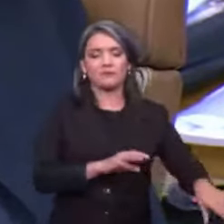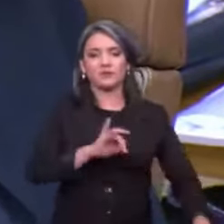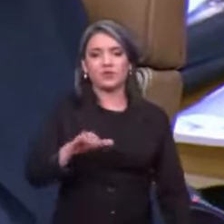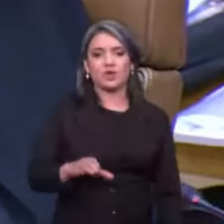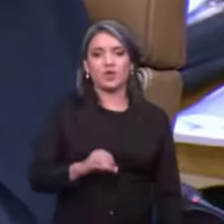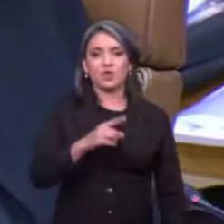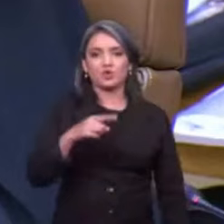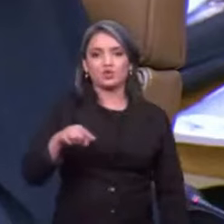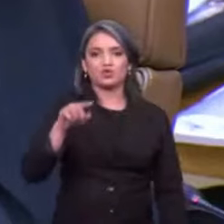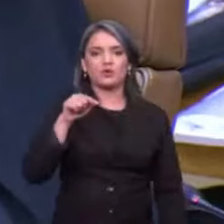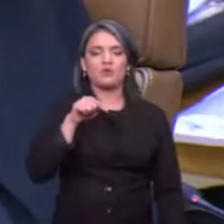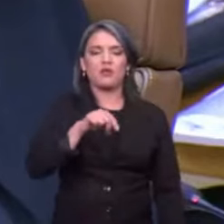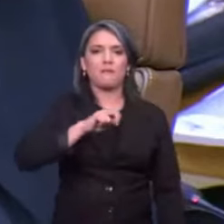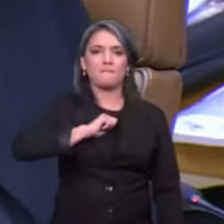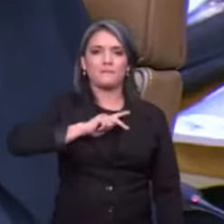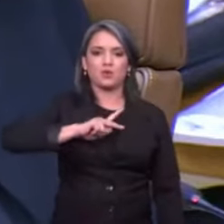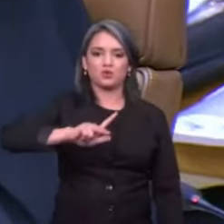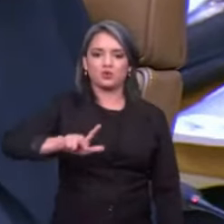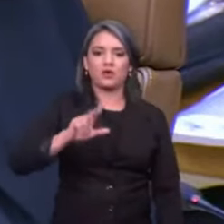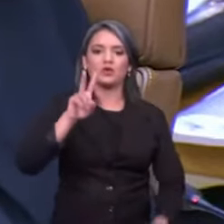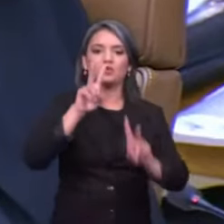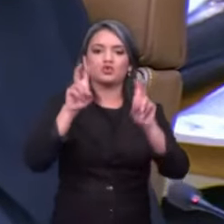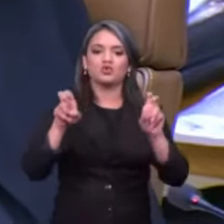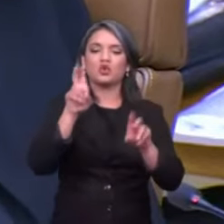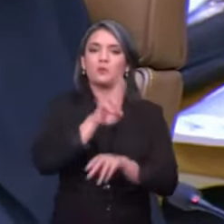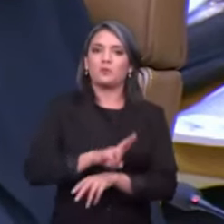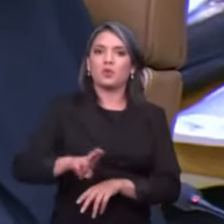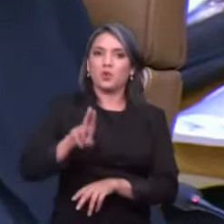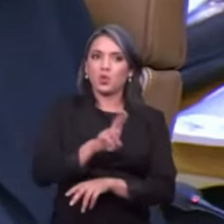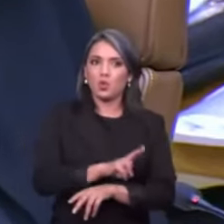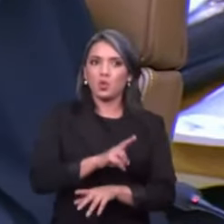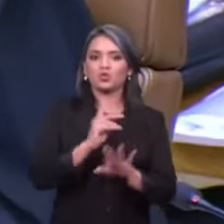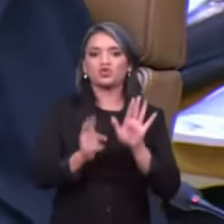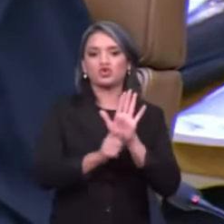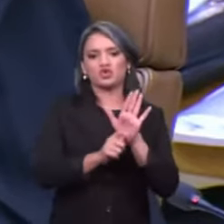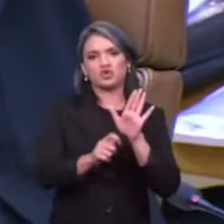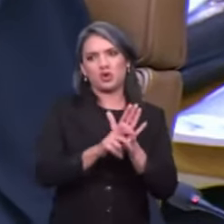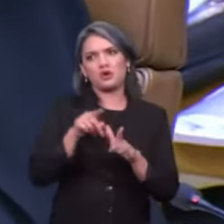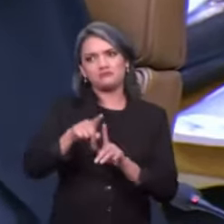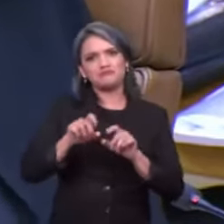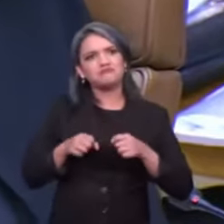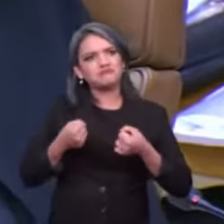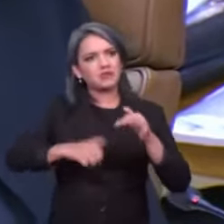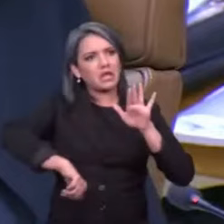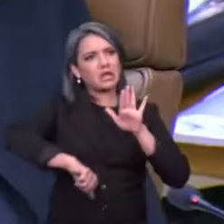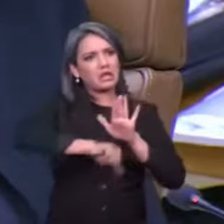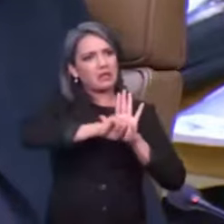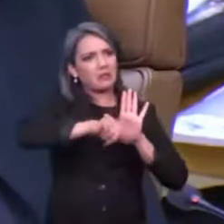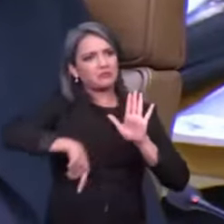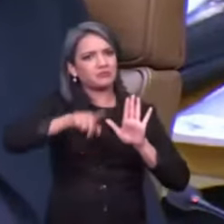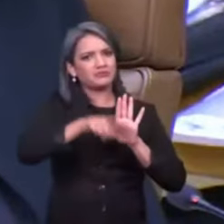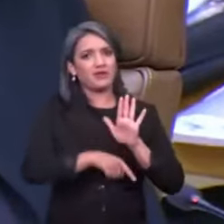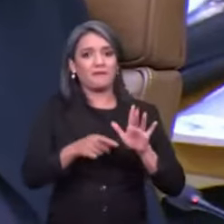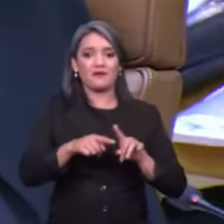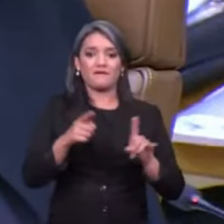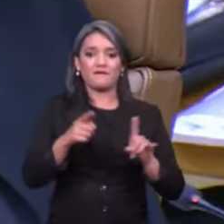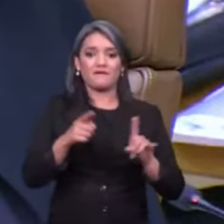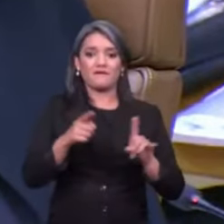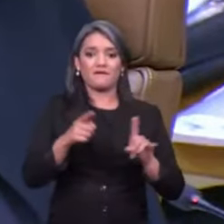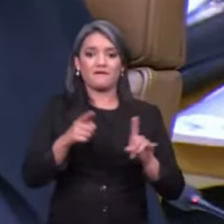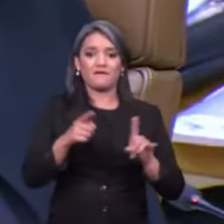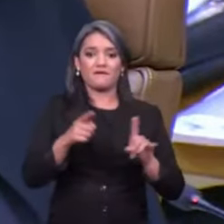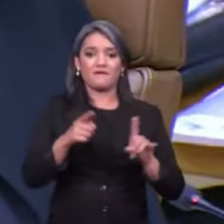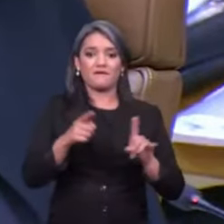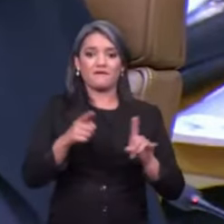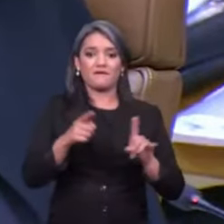de Portugal sobre o consumo de drogas e arquiteto da descriminalização, admitiu à imprensa local em dezembro que o que temos hoje já